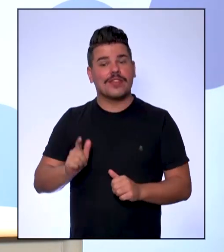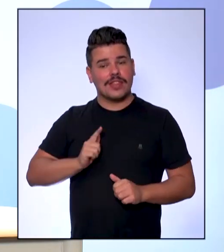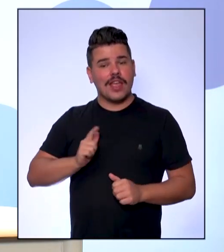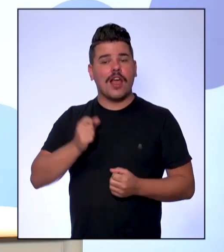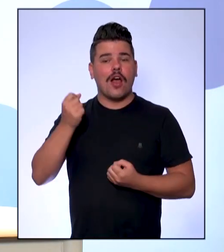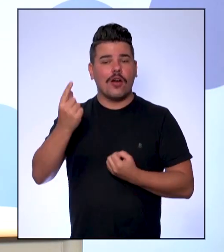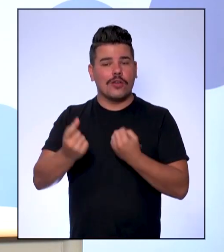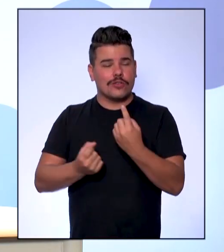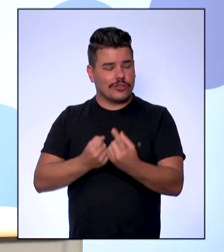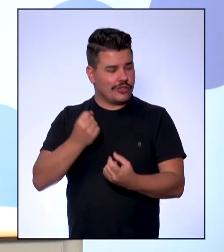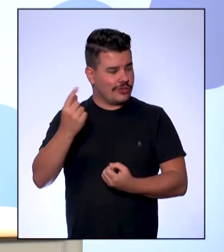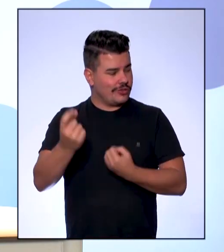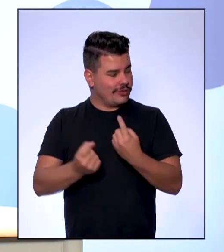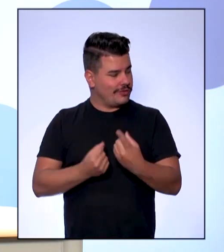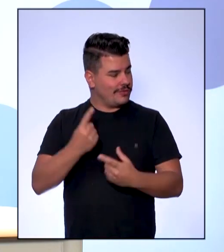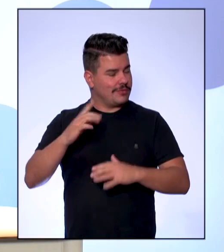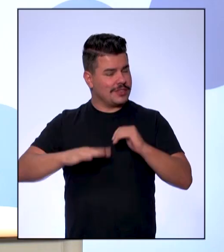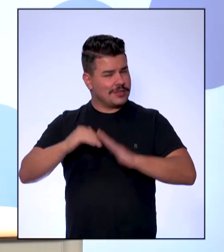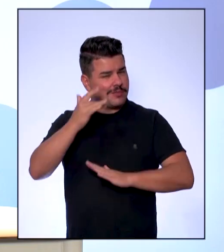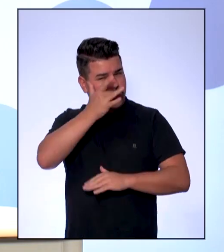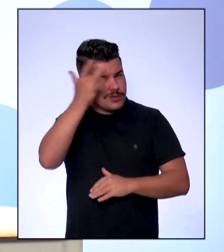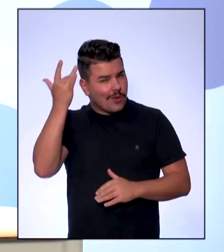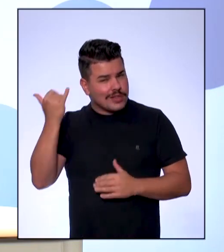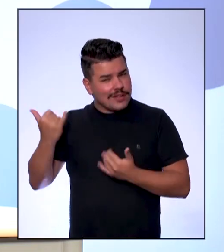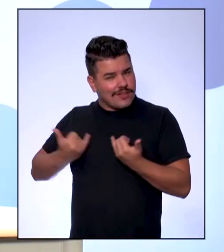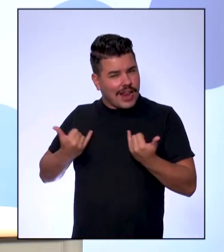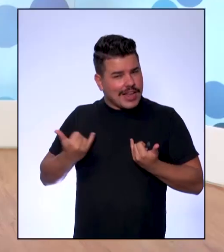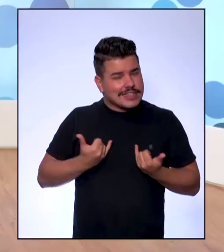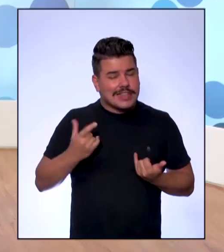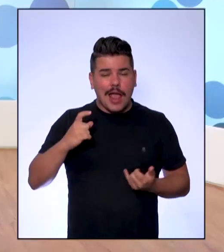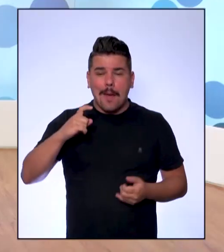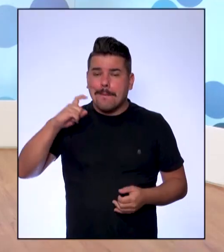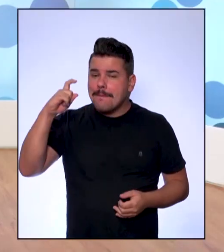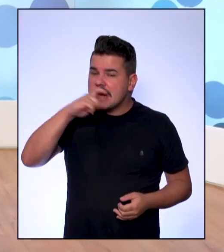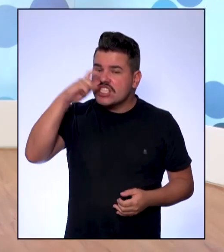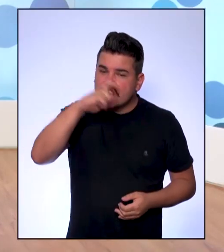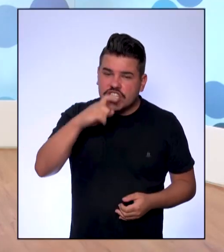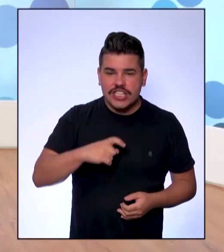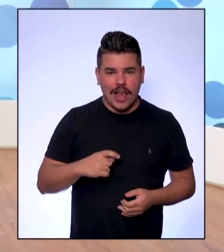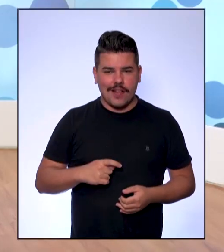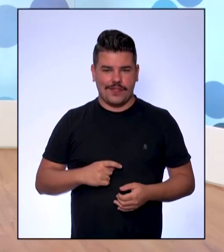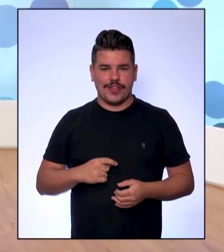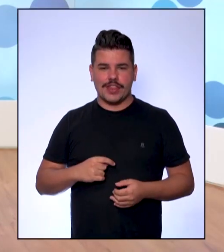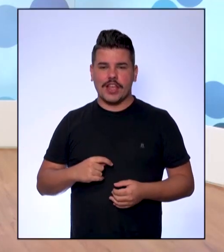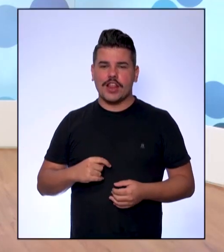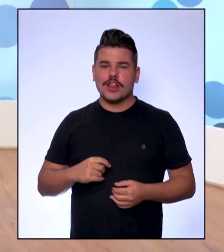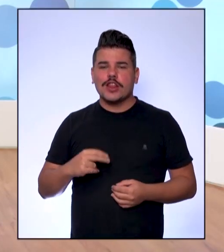comentando que são coisas mentirosas, notícias mentirosas,